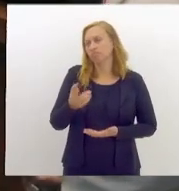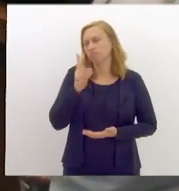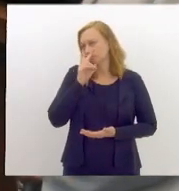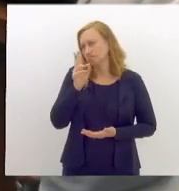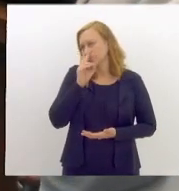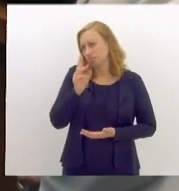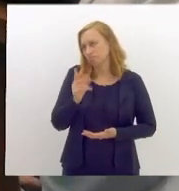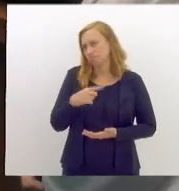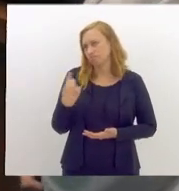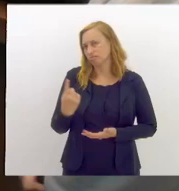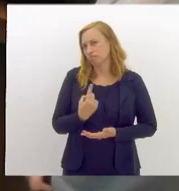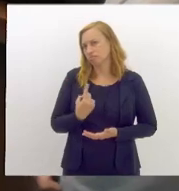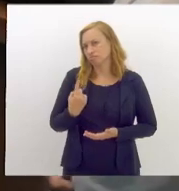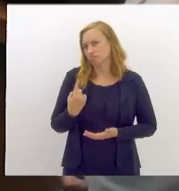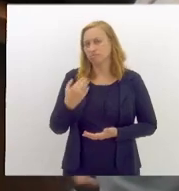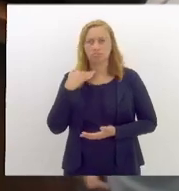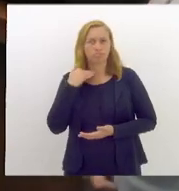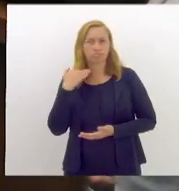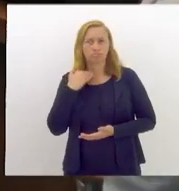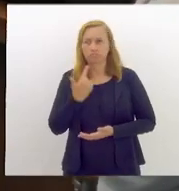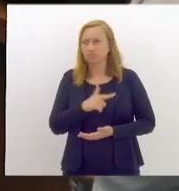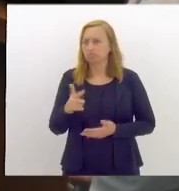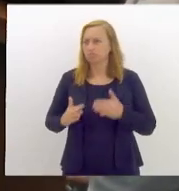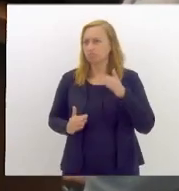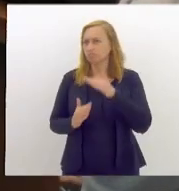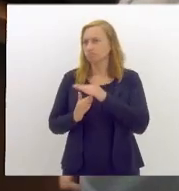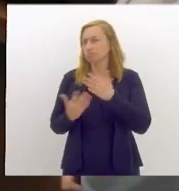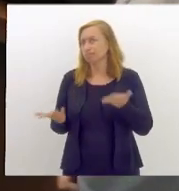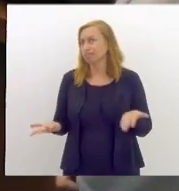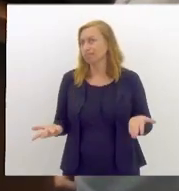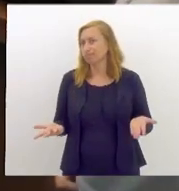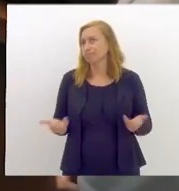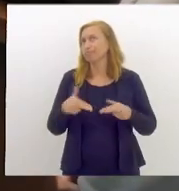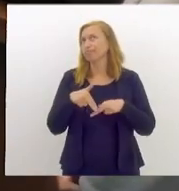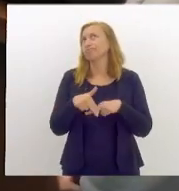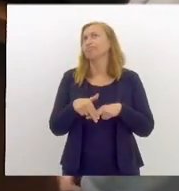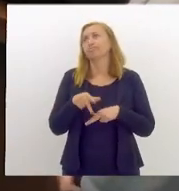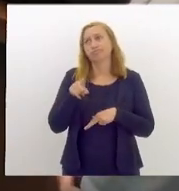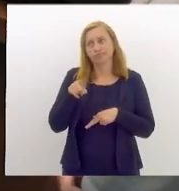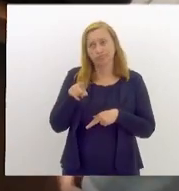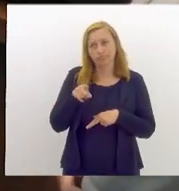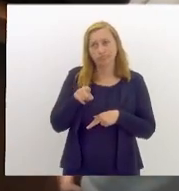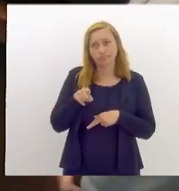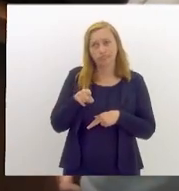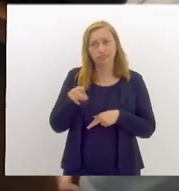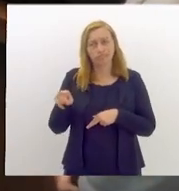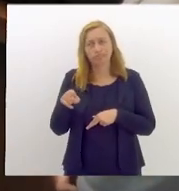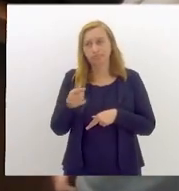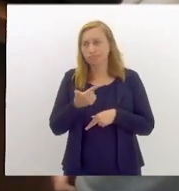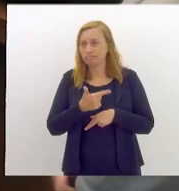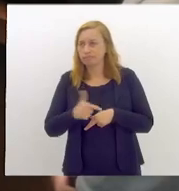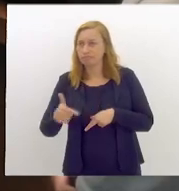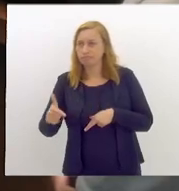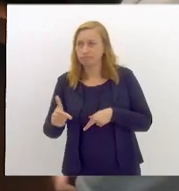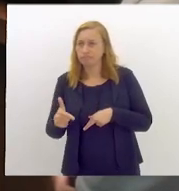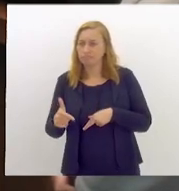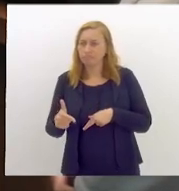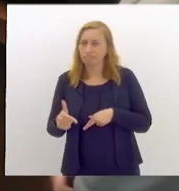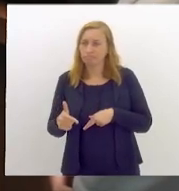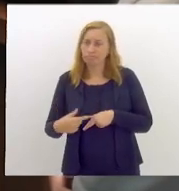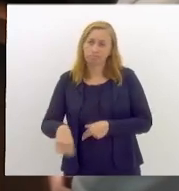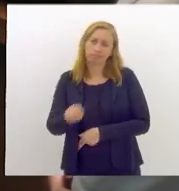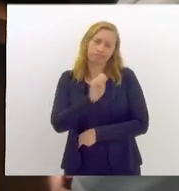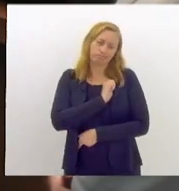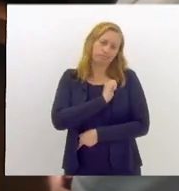que os nossos cofres não tem limite para isso não tem regime